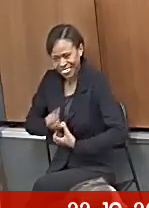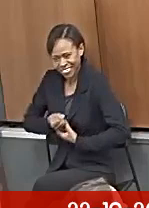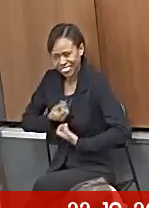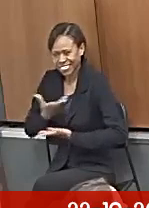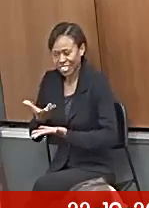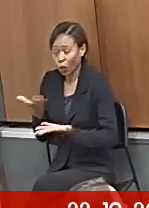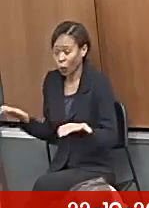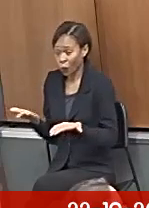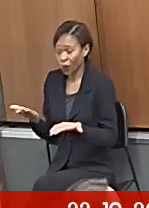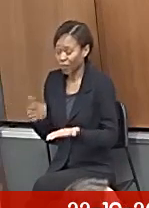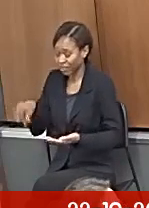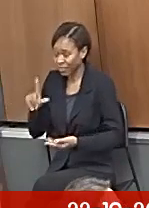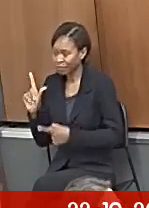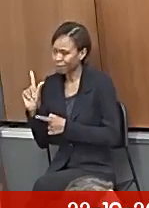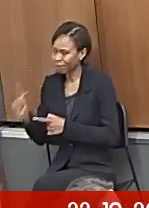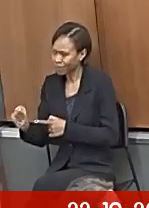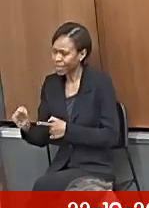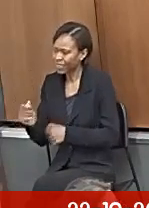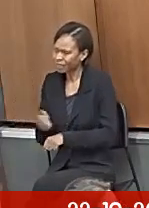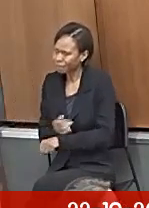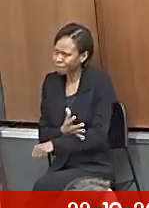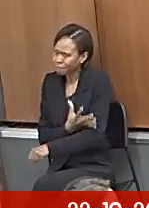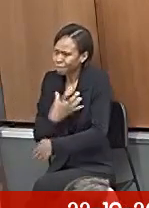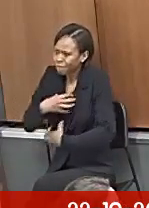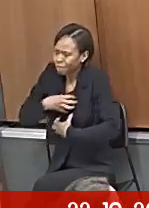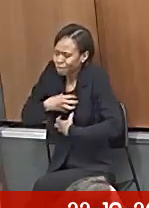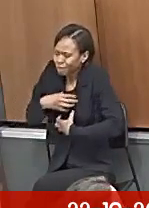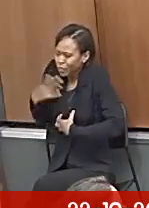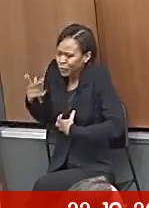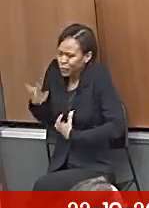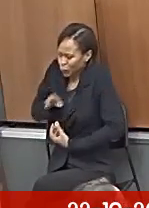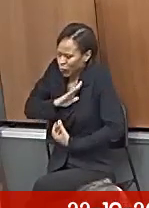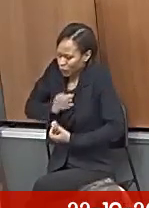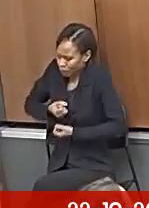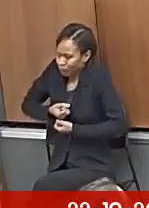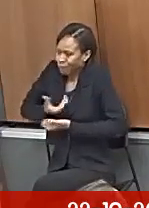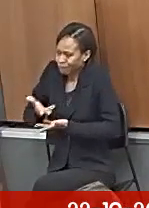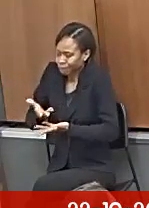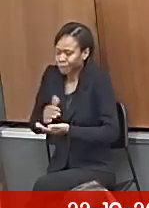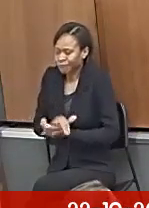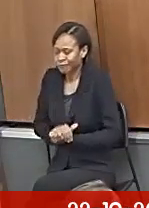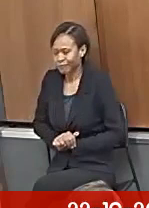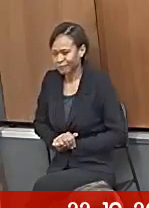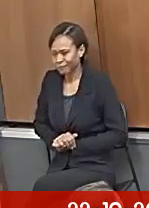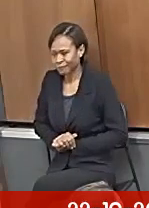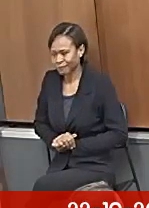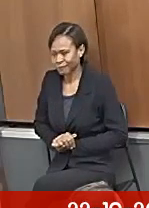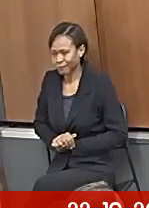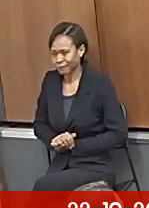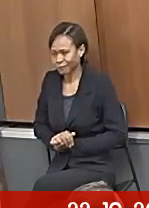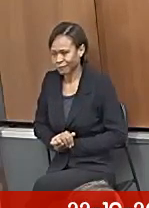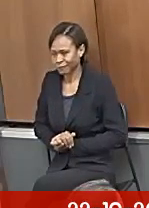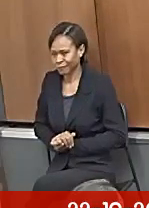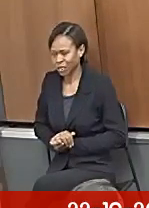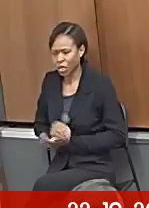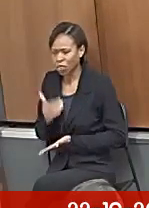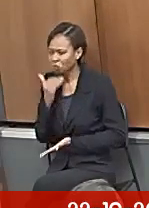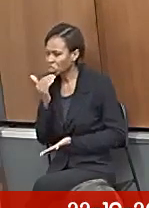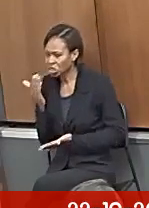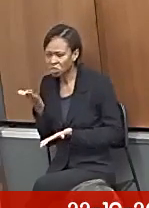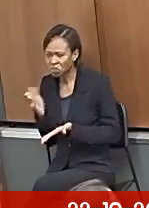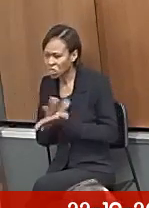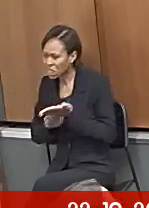nós por externalizar essa sensibilidade que está no seu coração. Quero aqui, disseram que não tem nenhuma escola